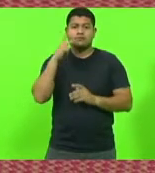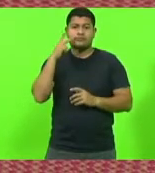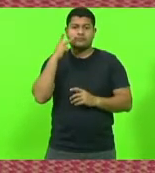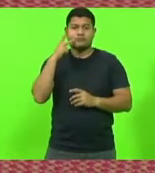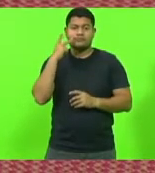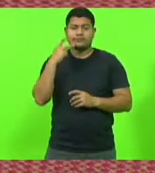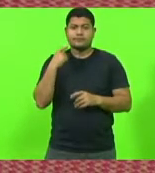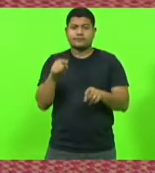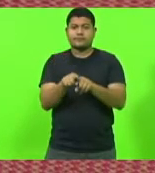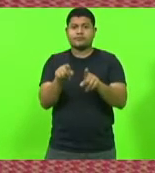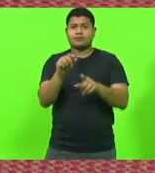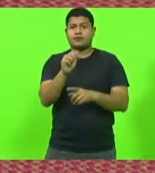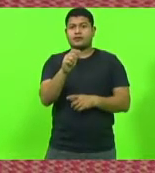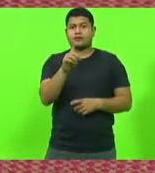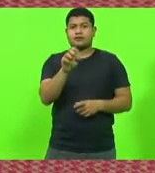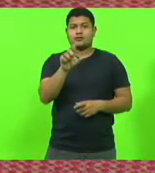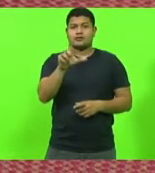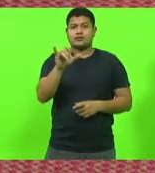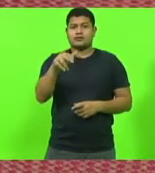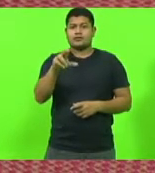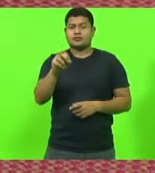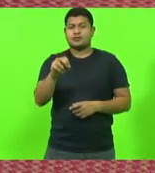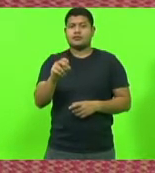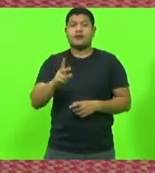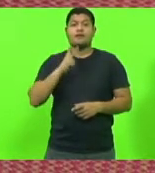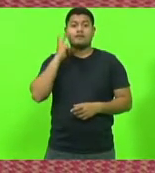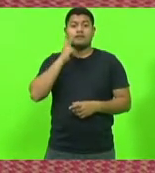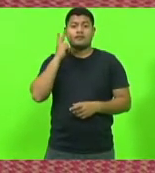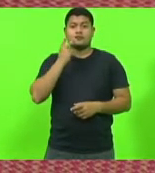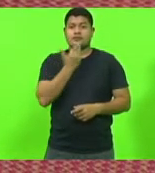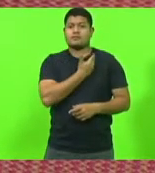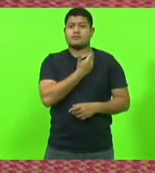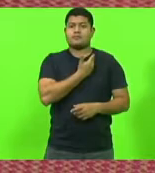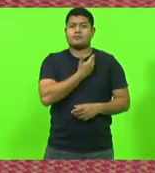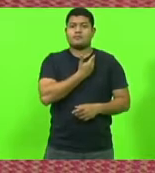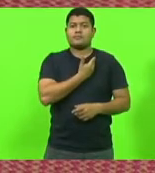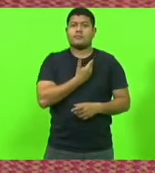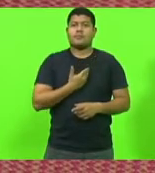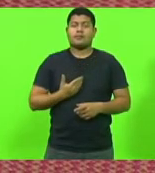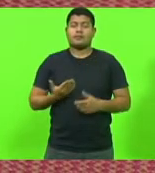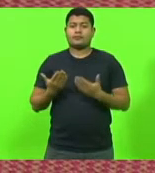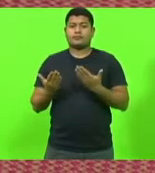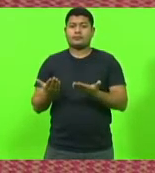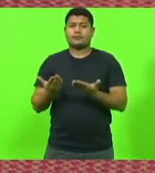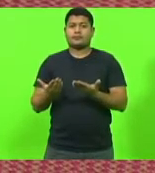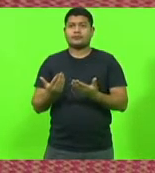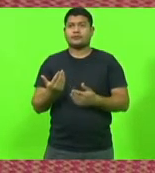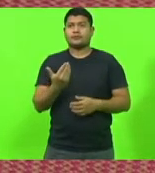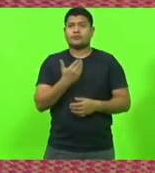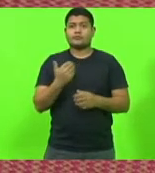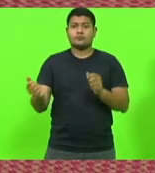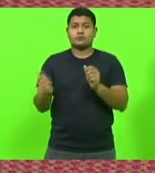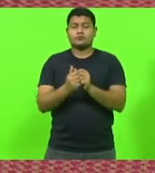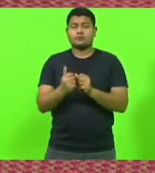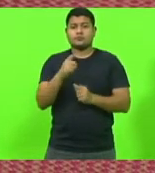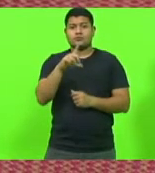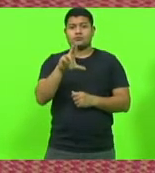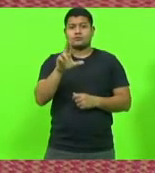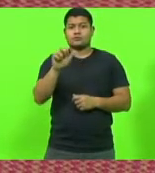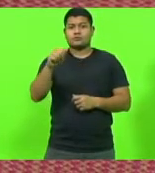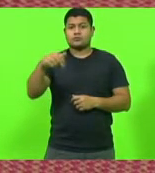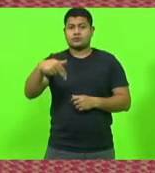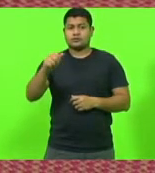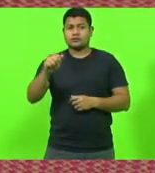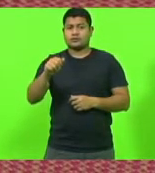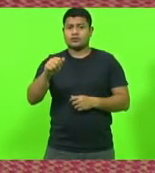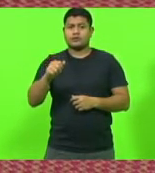Adelino Quaresma, vereador, nosso amigo, e, inclusive, está acompanhado a Luana Quaresma, que é sua